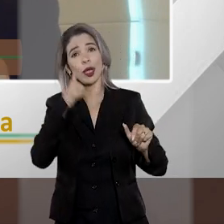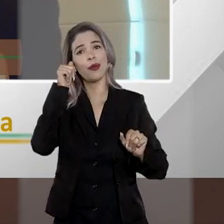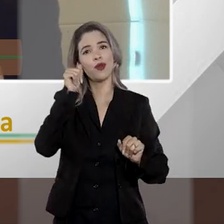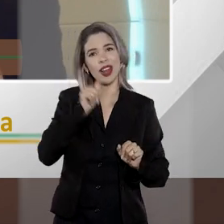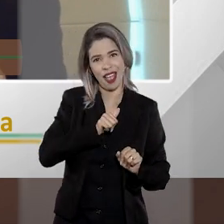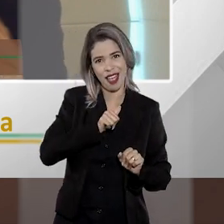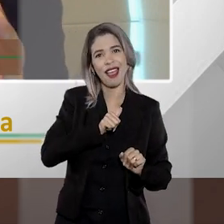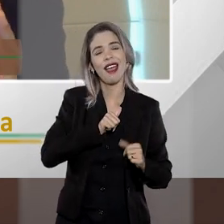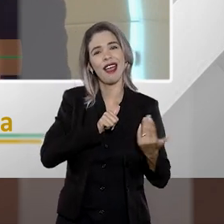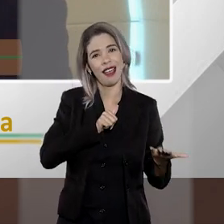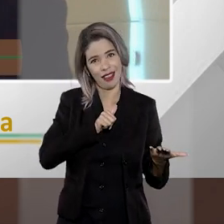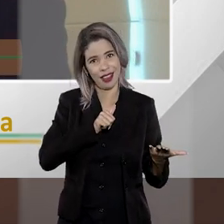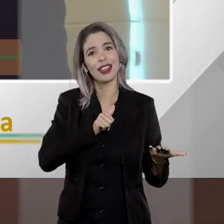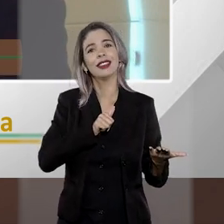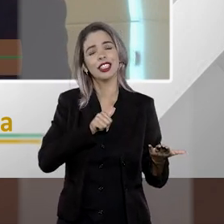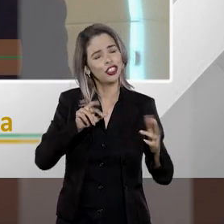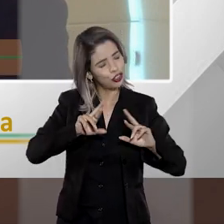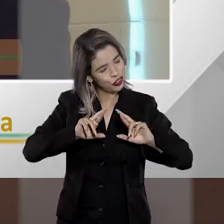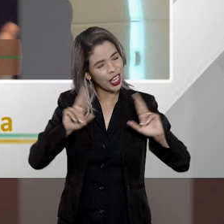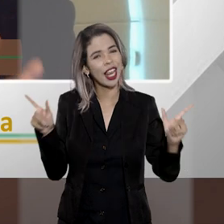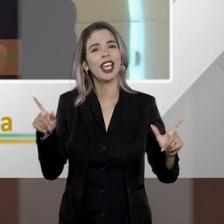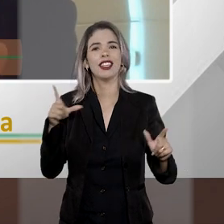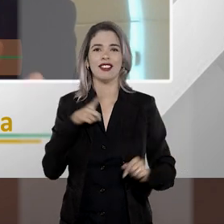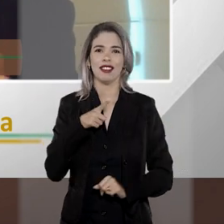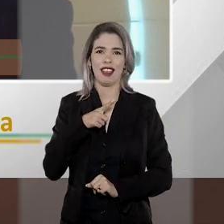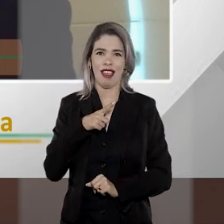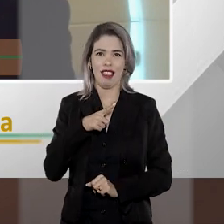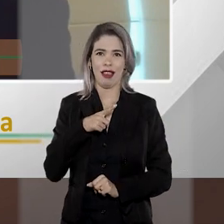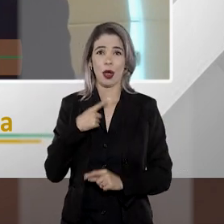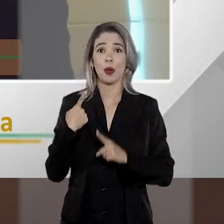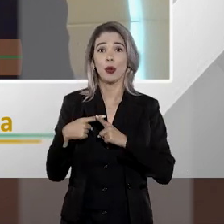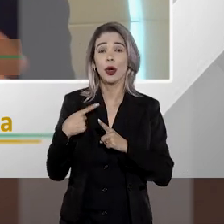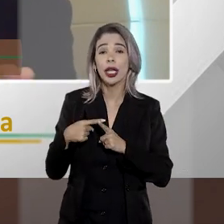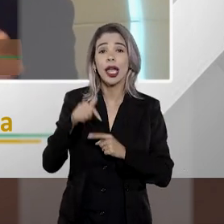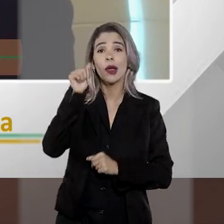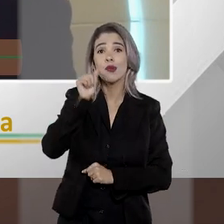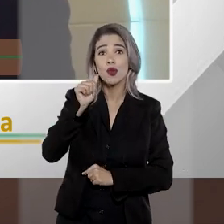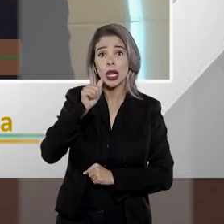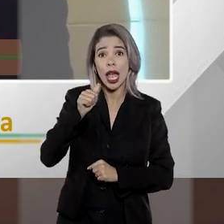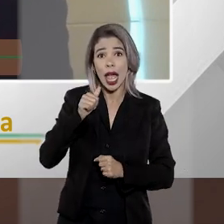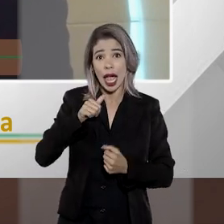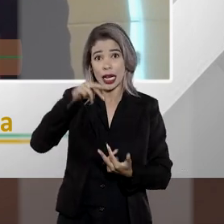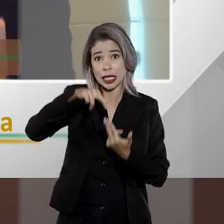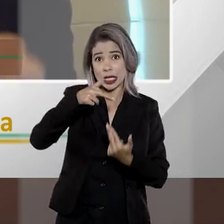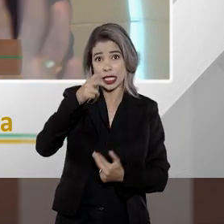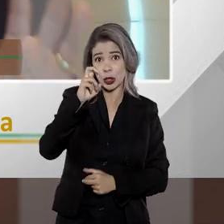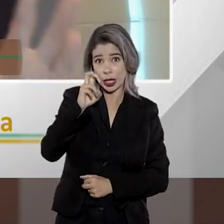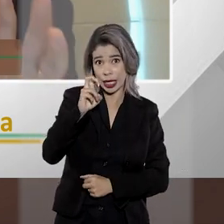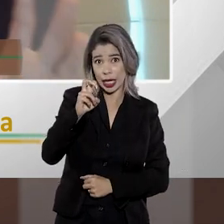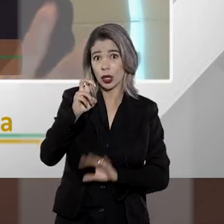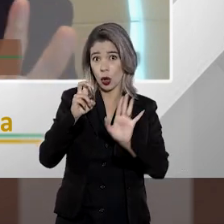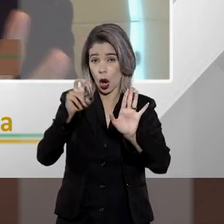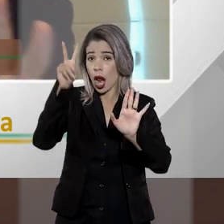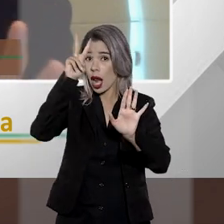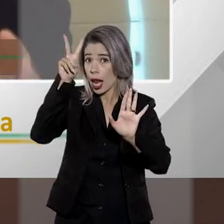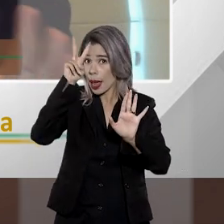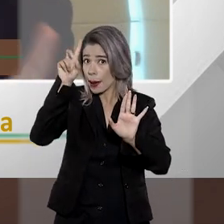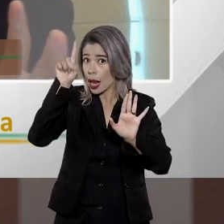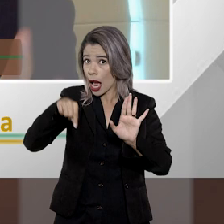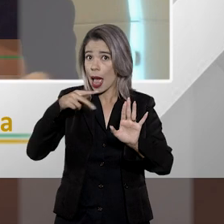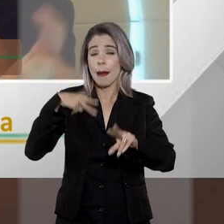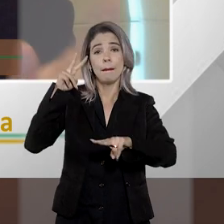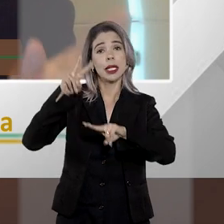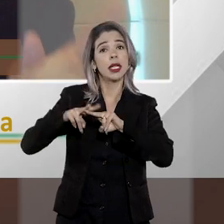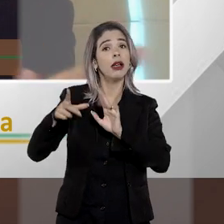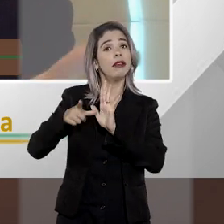entre a proposição para o homem e para a mulher. Porque veja que em relação à mulher, no inciso 5º, e lembrando que estamos aqui nas